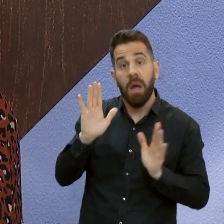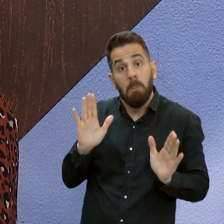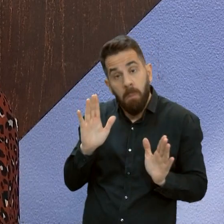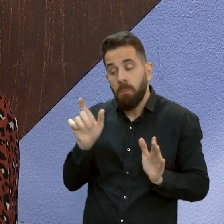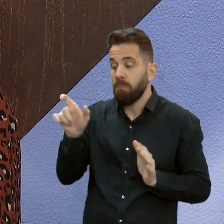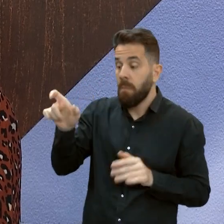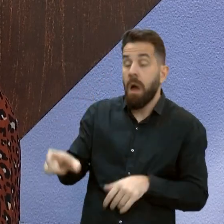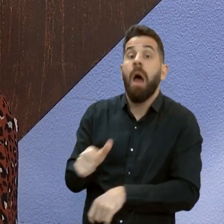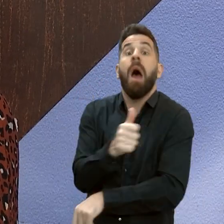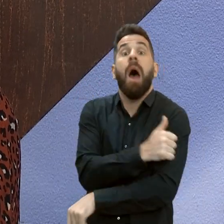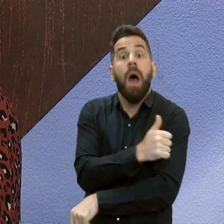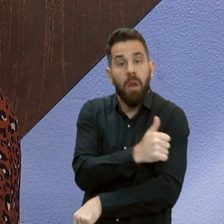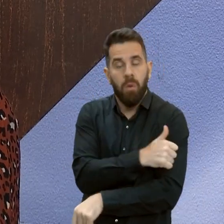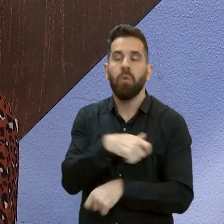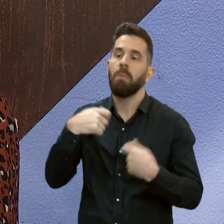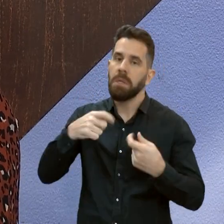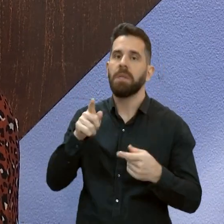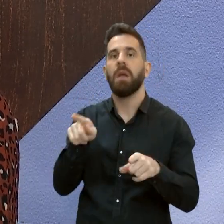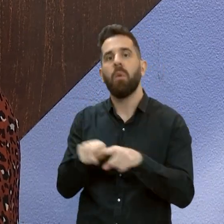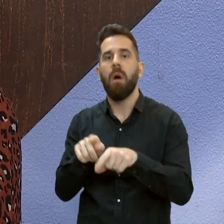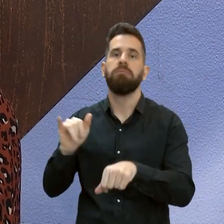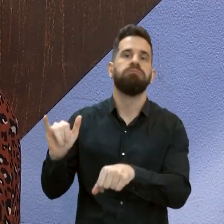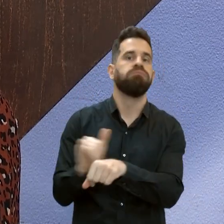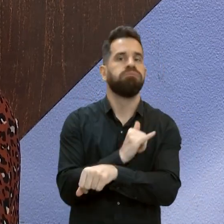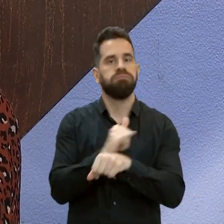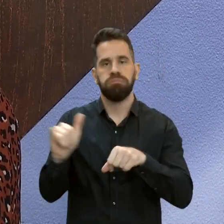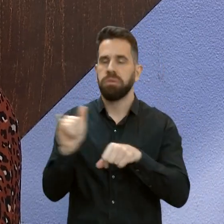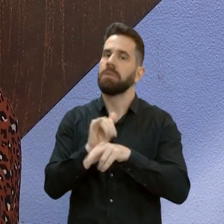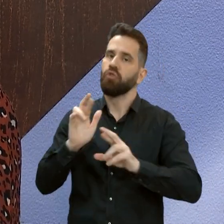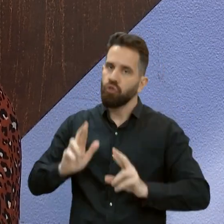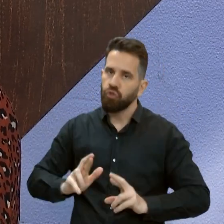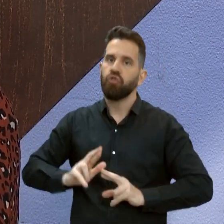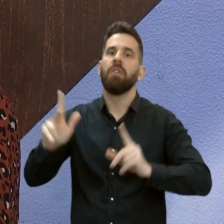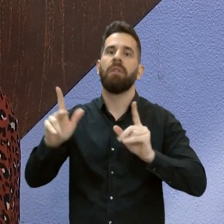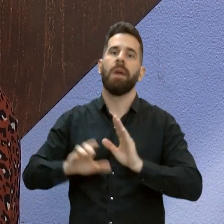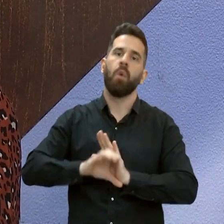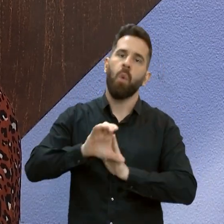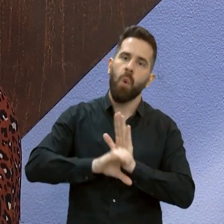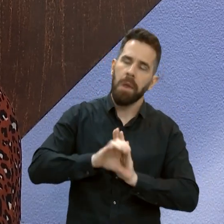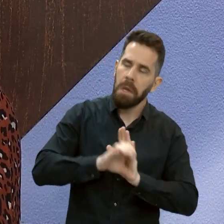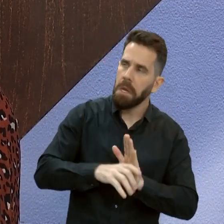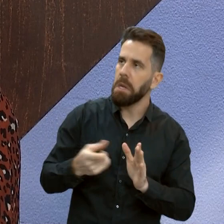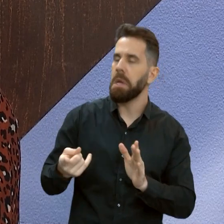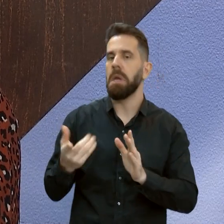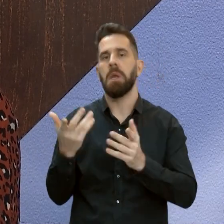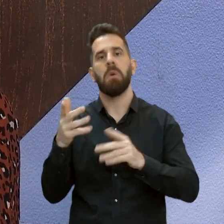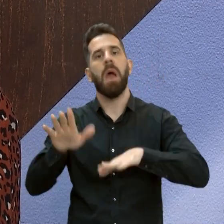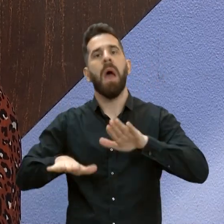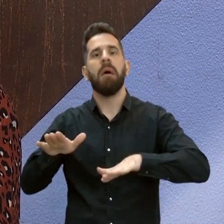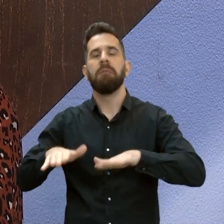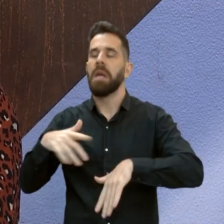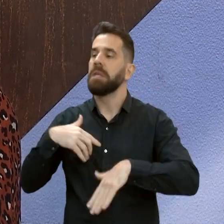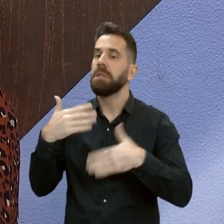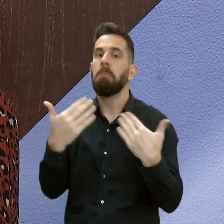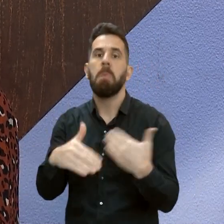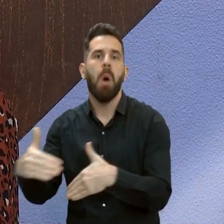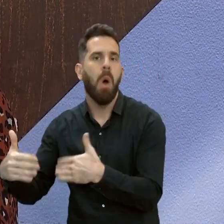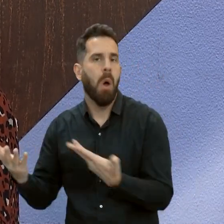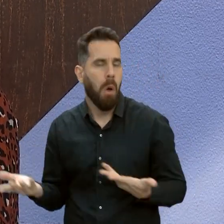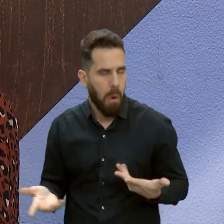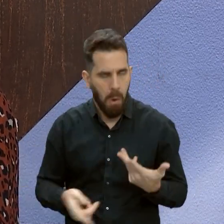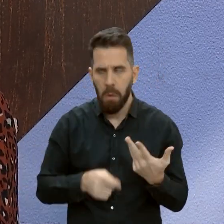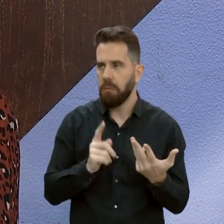que precisará de algumas adaptações curriculares, adaptações em momentos de prova, adaptação